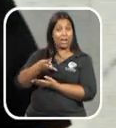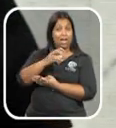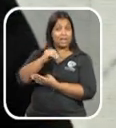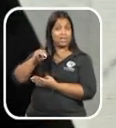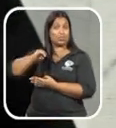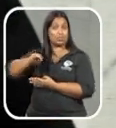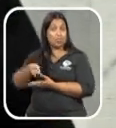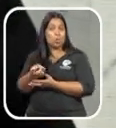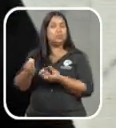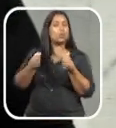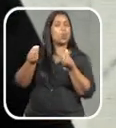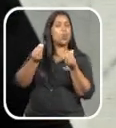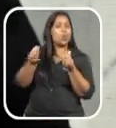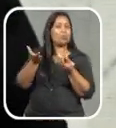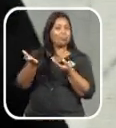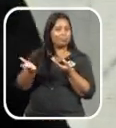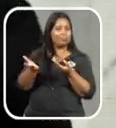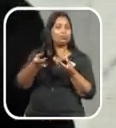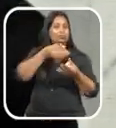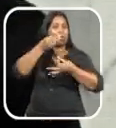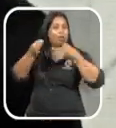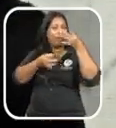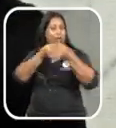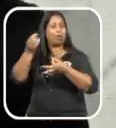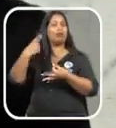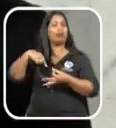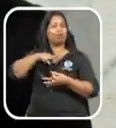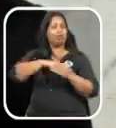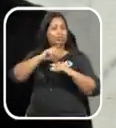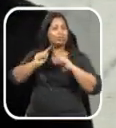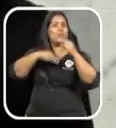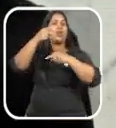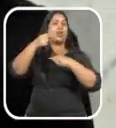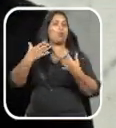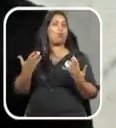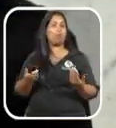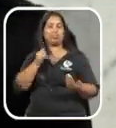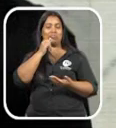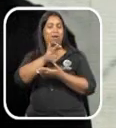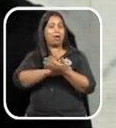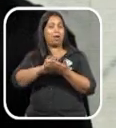superou isso, não se fala mais nisso, mas como é que você vê